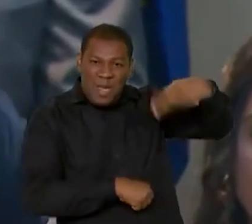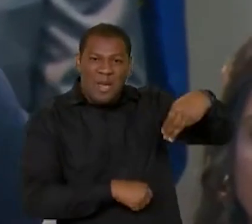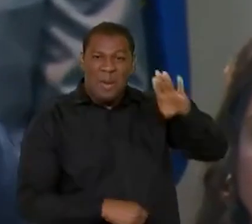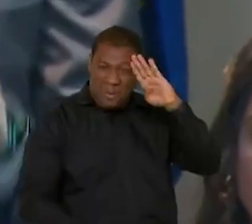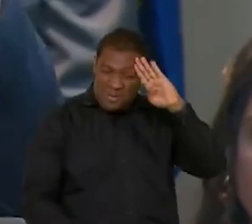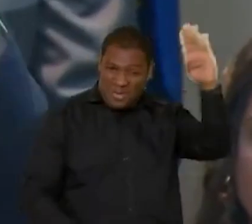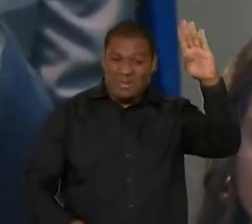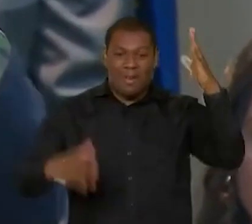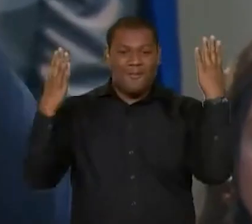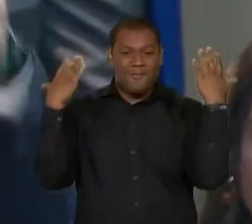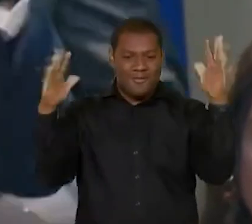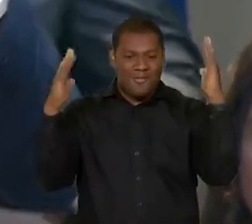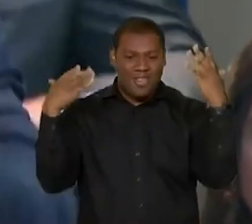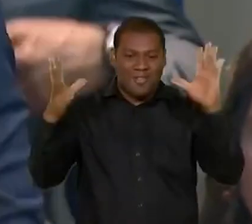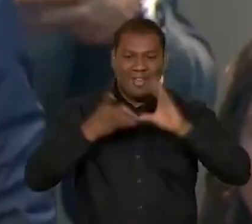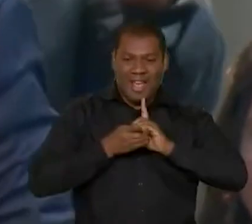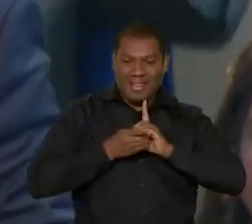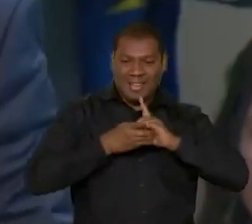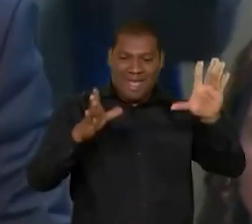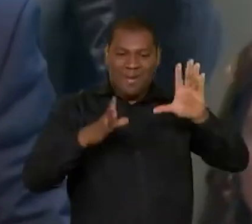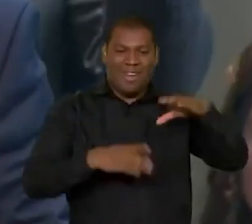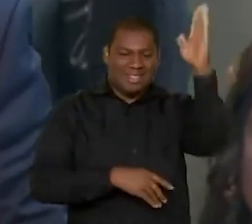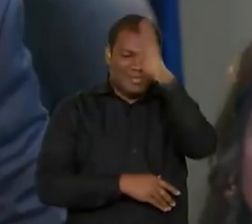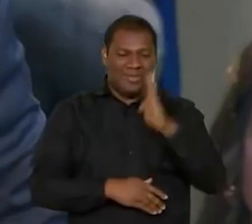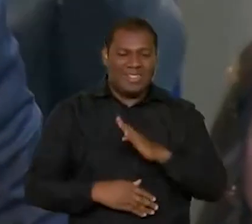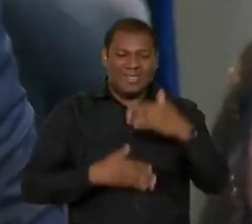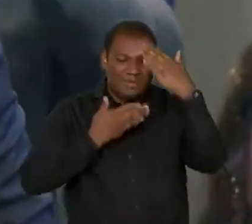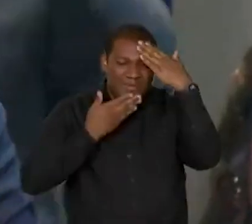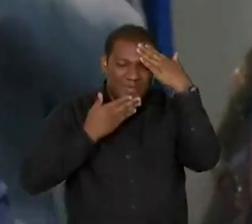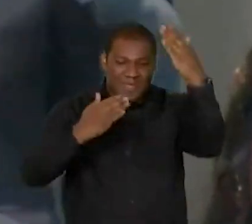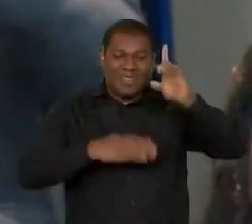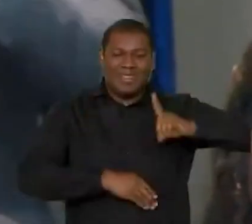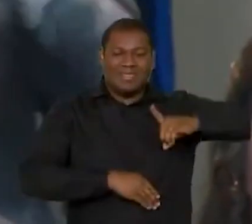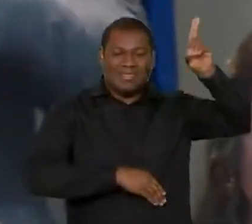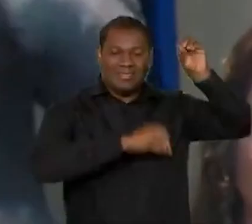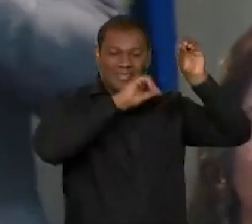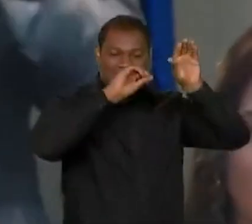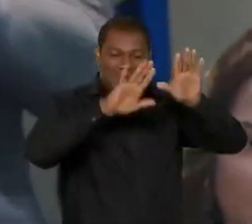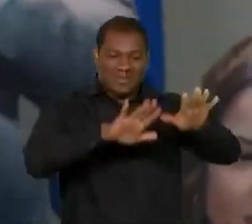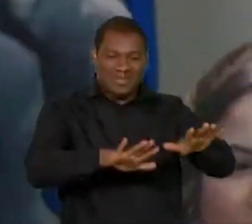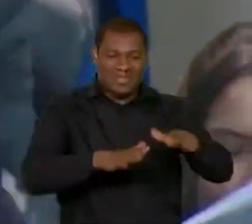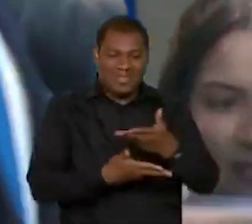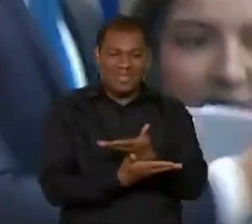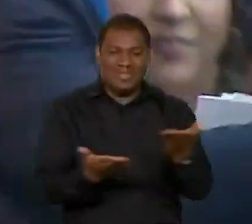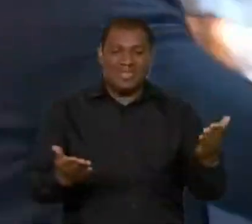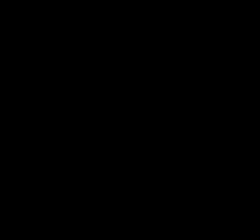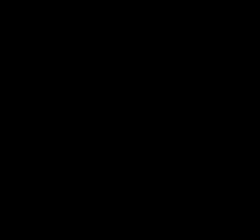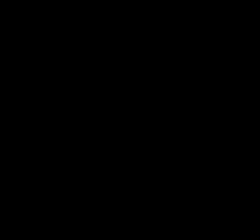viva a democracia no nosso país. Muito obrigado e que Deus nos abençoe.